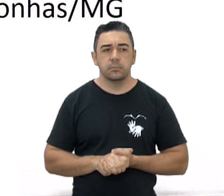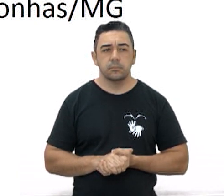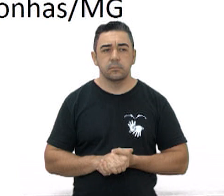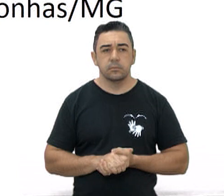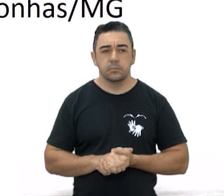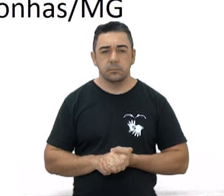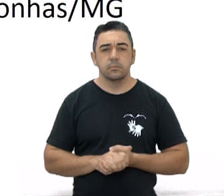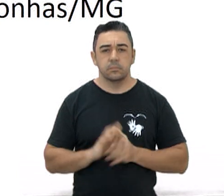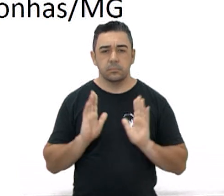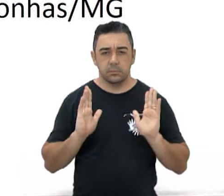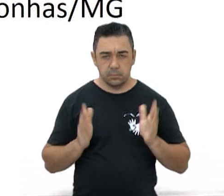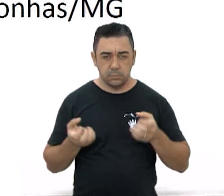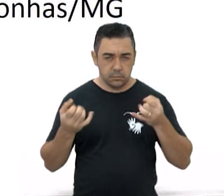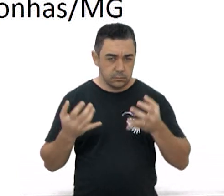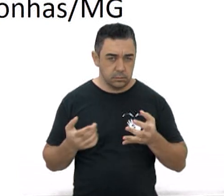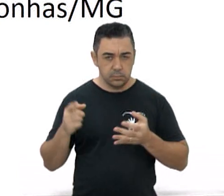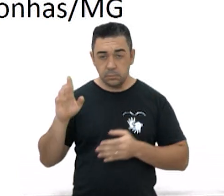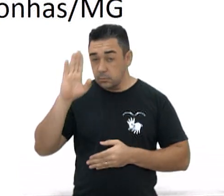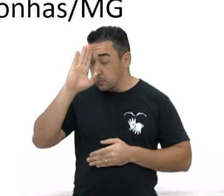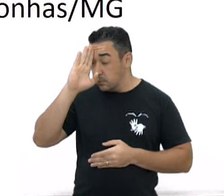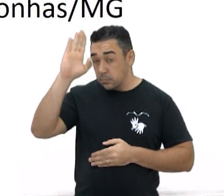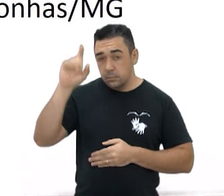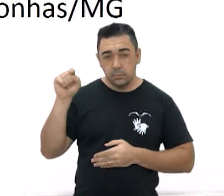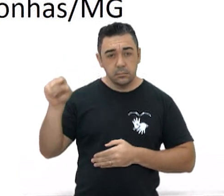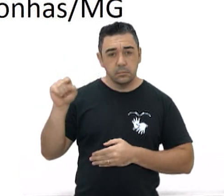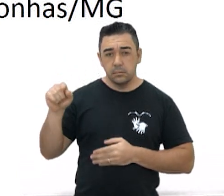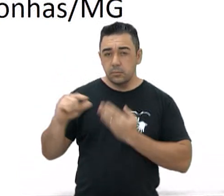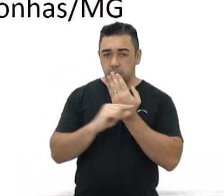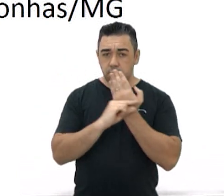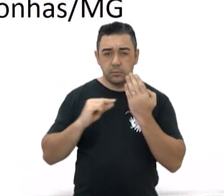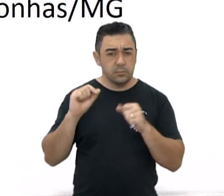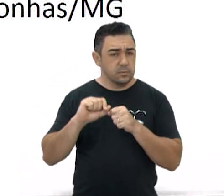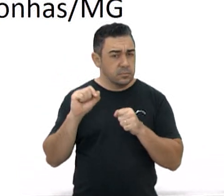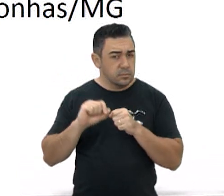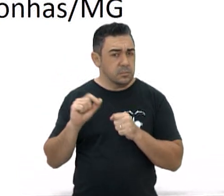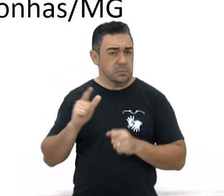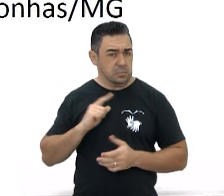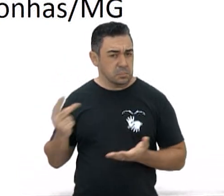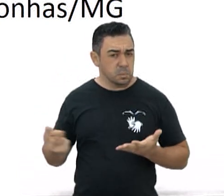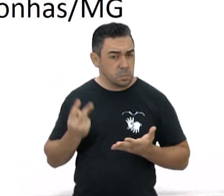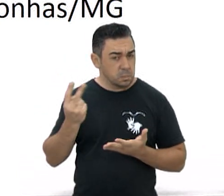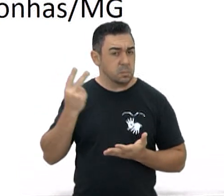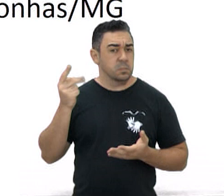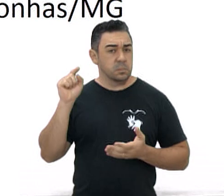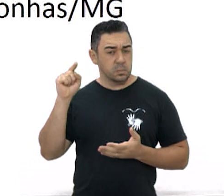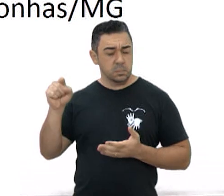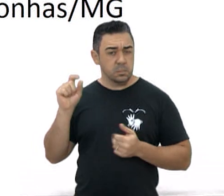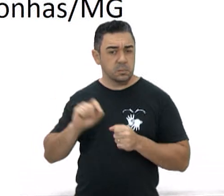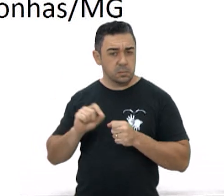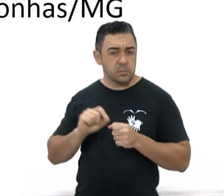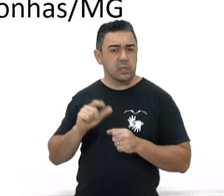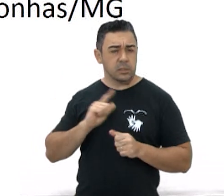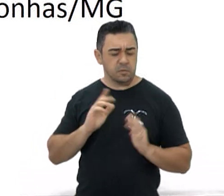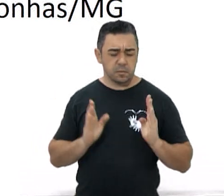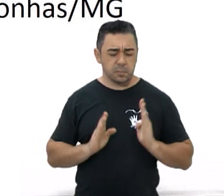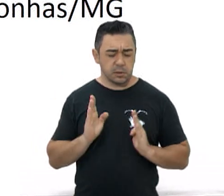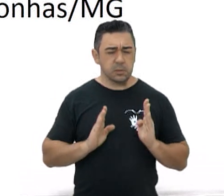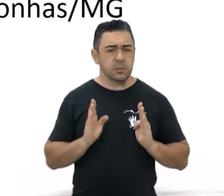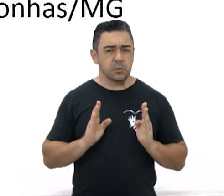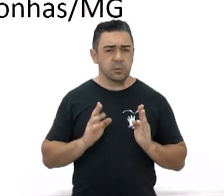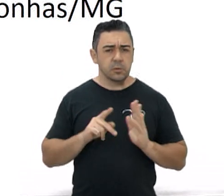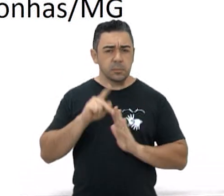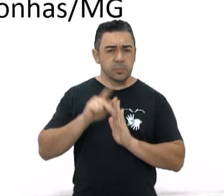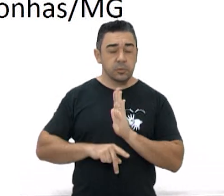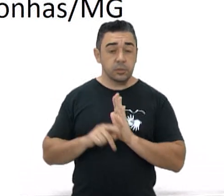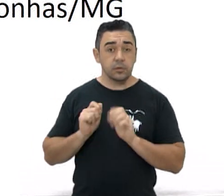E, como eu falei, essa é a obra máxima dele. O que ele é reconhecido por esse trabalho, é valorizado por esse trabalho. Houve uma época, um projeto foi